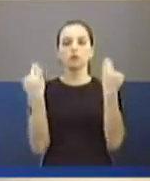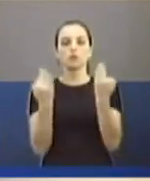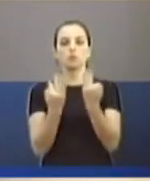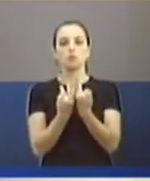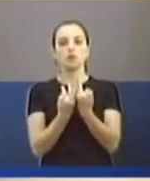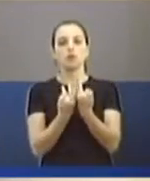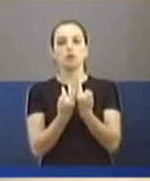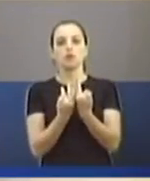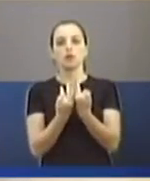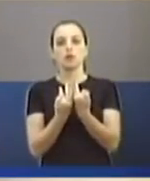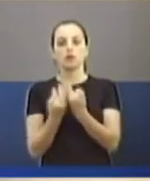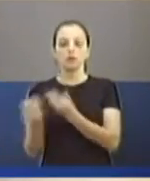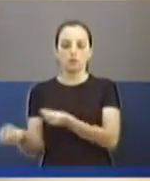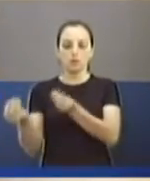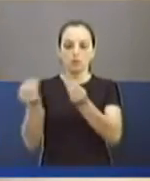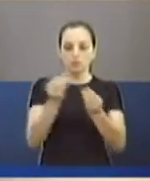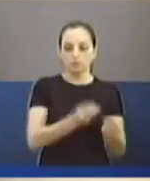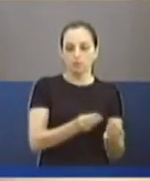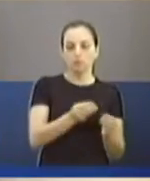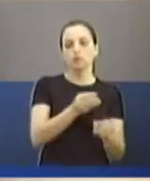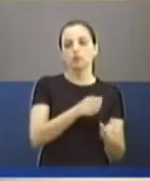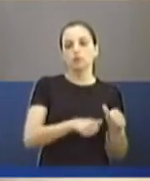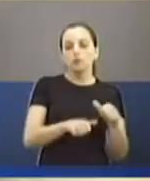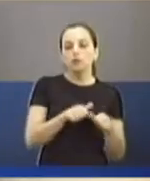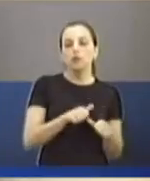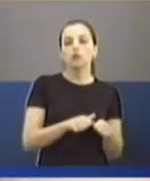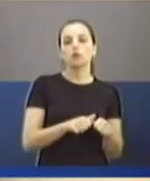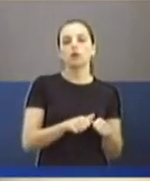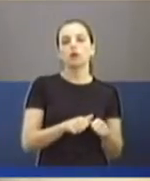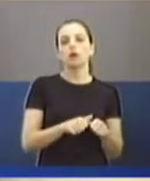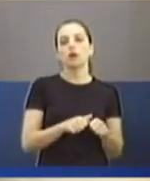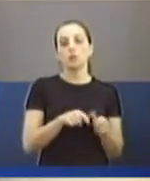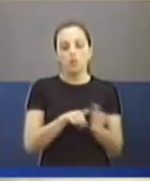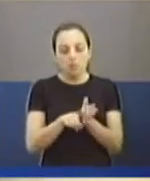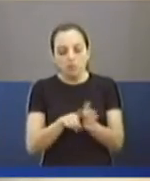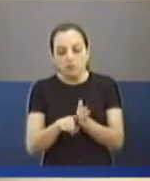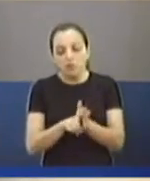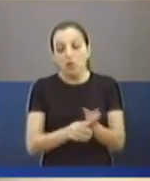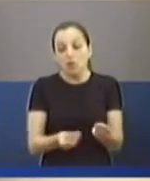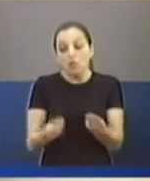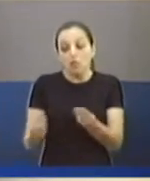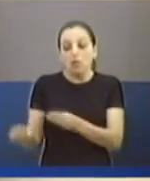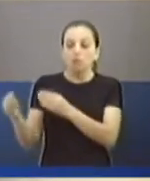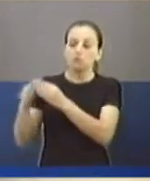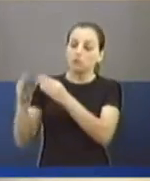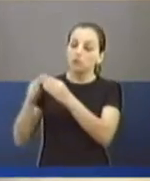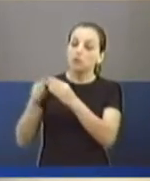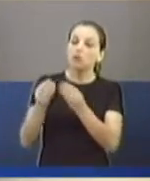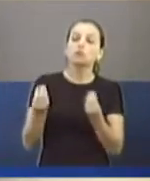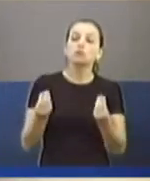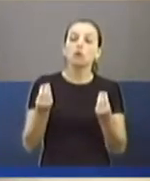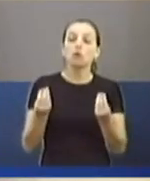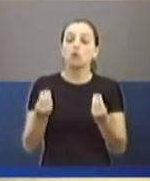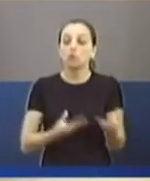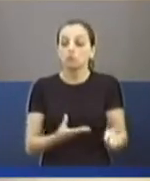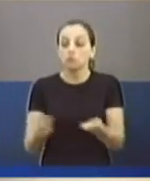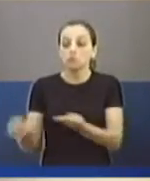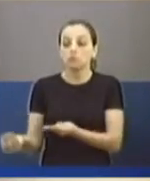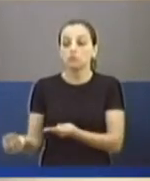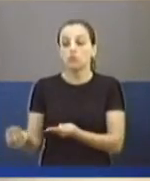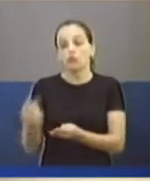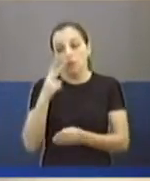estavam mudando e também para fiscalizar a entrega das casas, como que as casas foram entregues, e